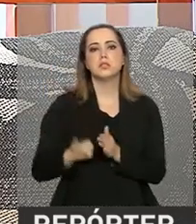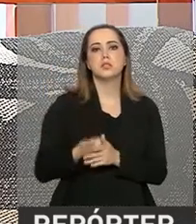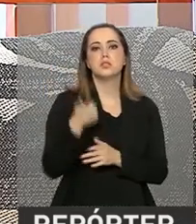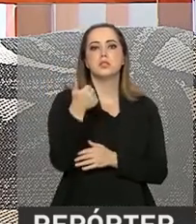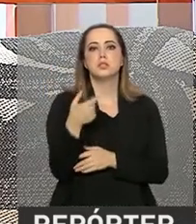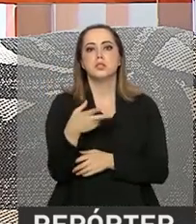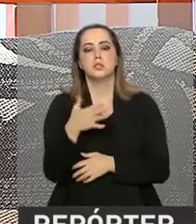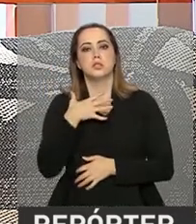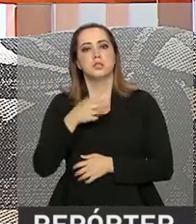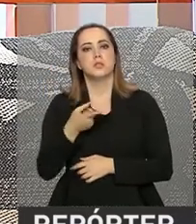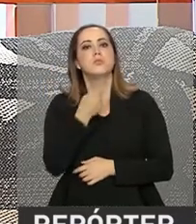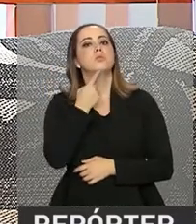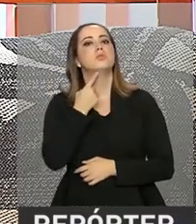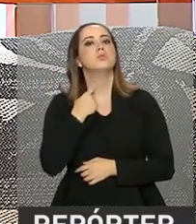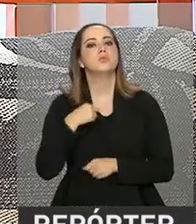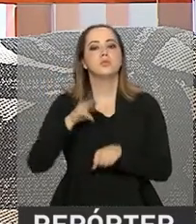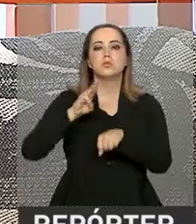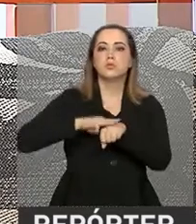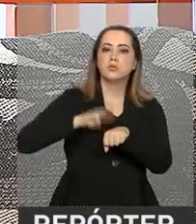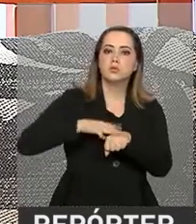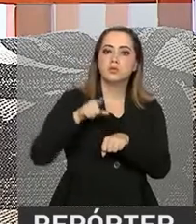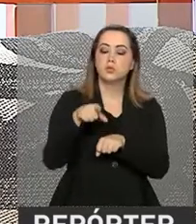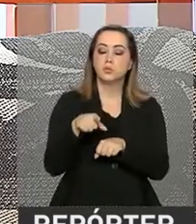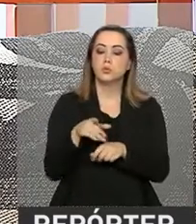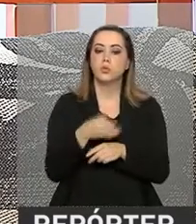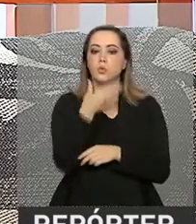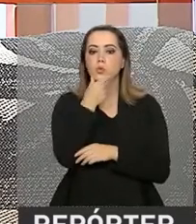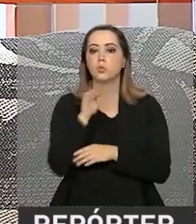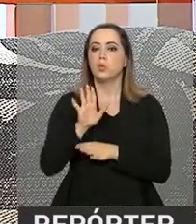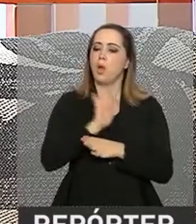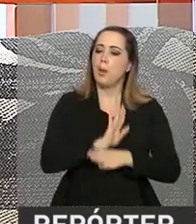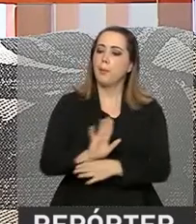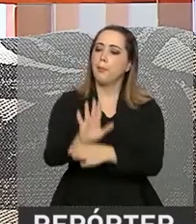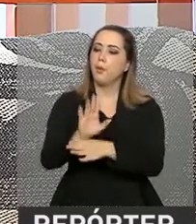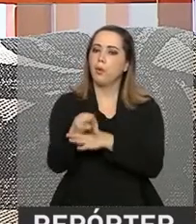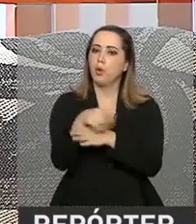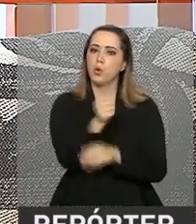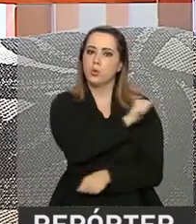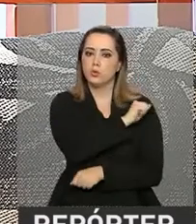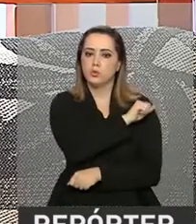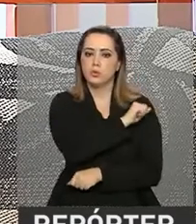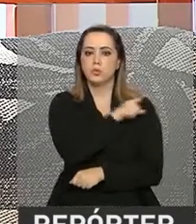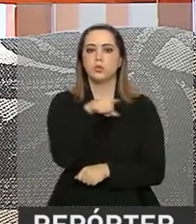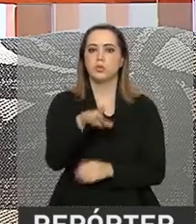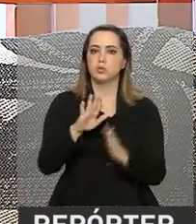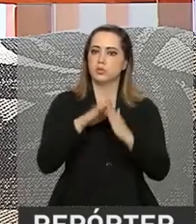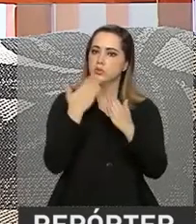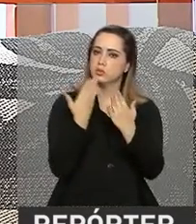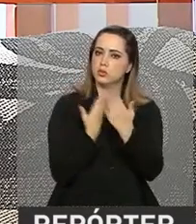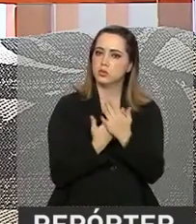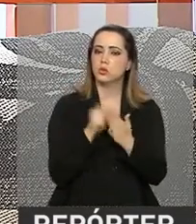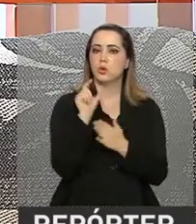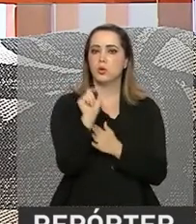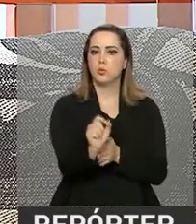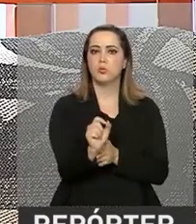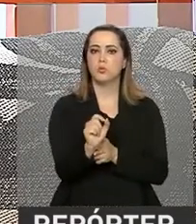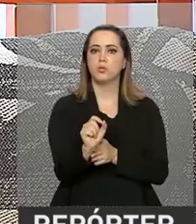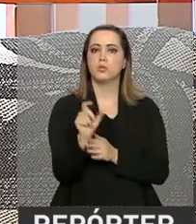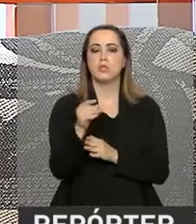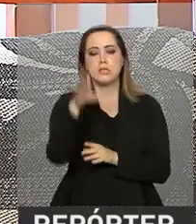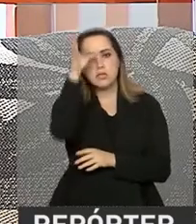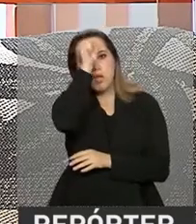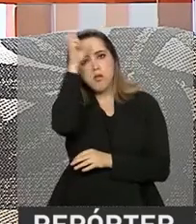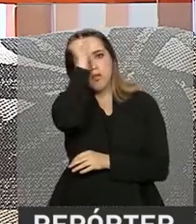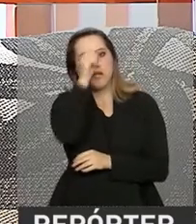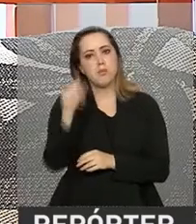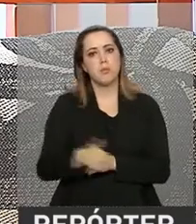ela incentiva muito e apoia assim os alunos assim como eu de escola assim na rede pública aprender